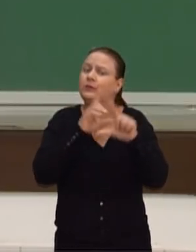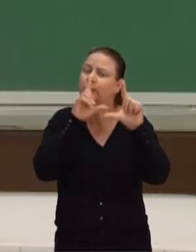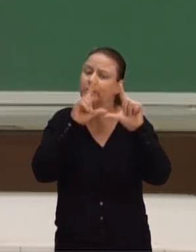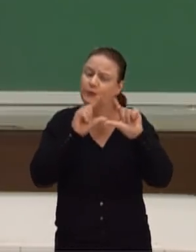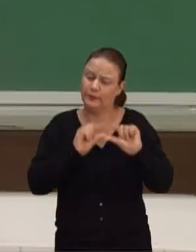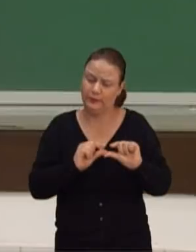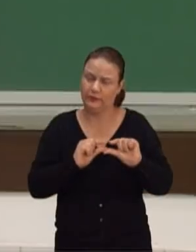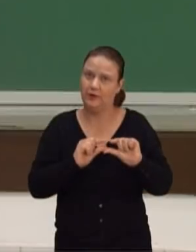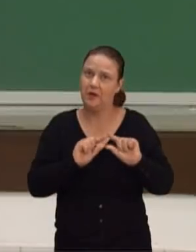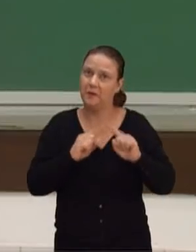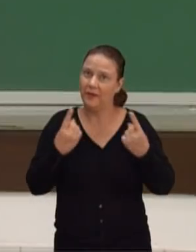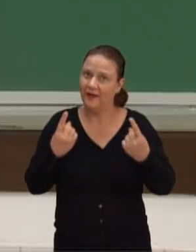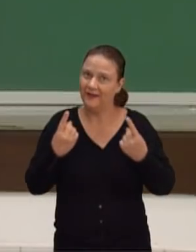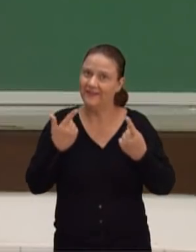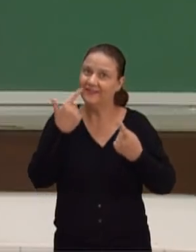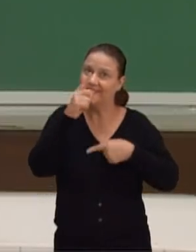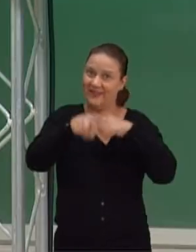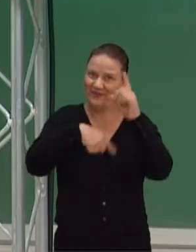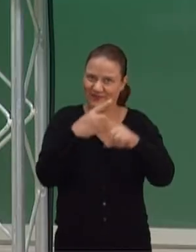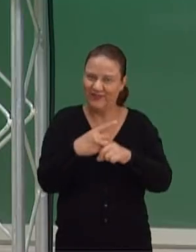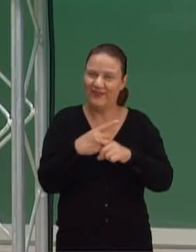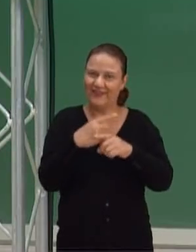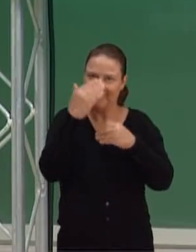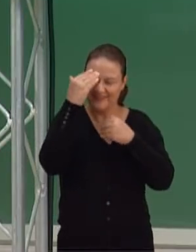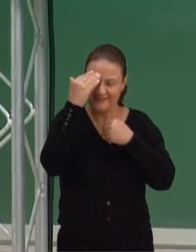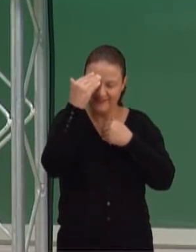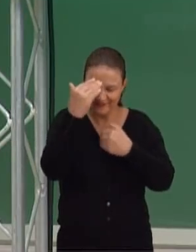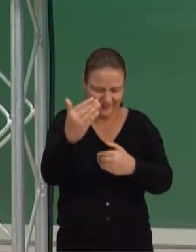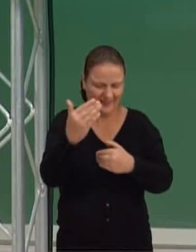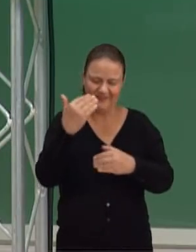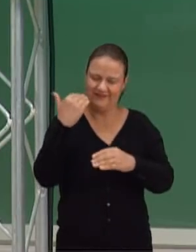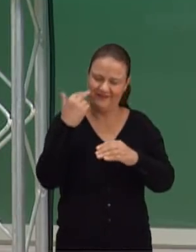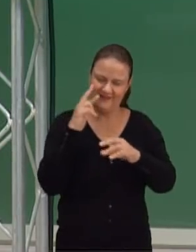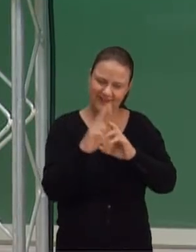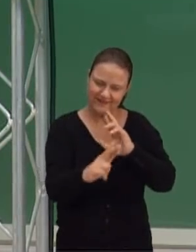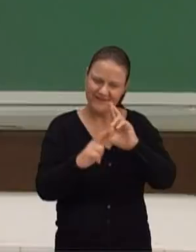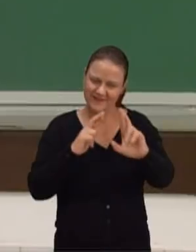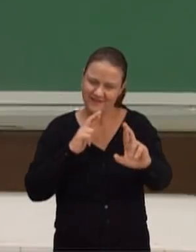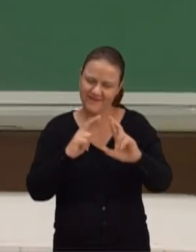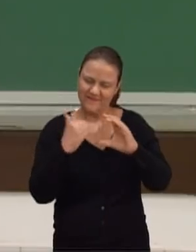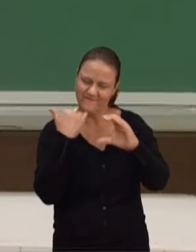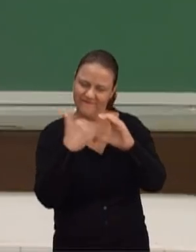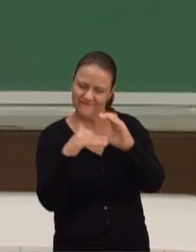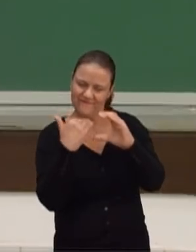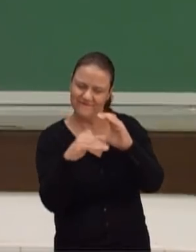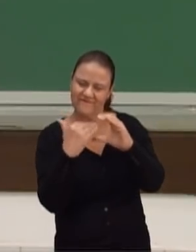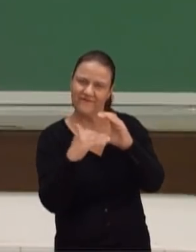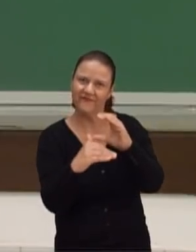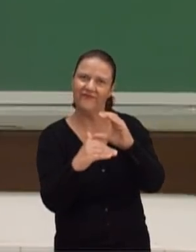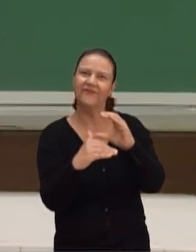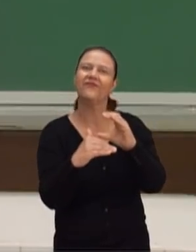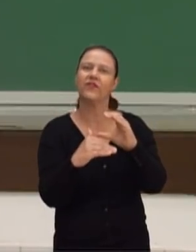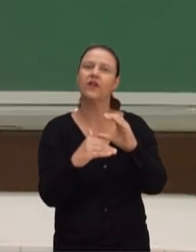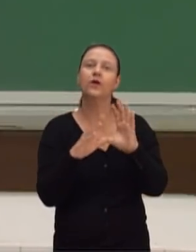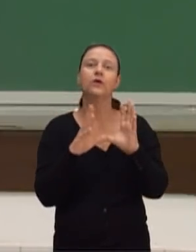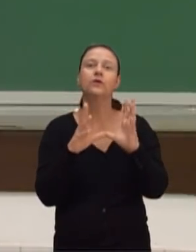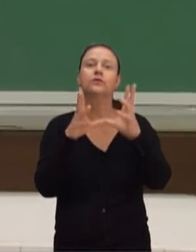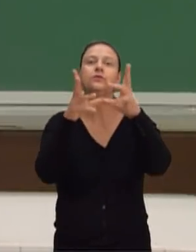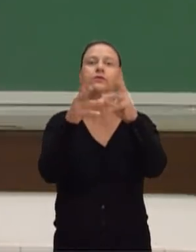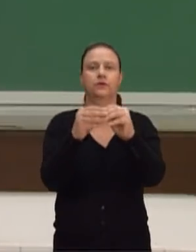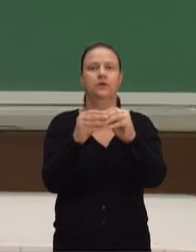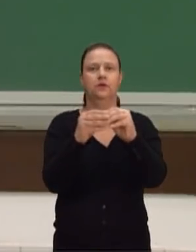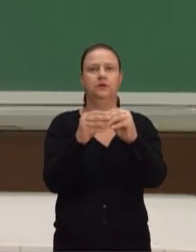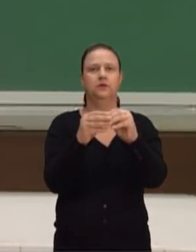agora eu vou responder. Todos eles vão dizer muito obrigado por você ter escrito. Portanto, todas as alternativas estão corretas. Elas